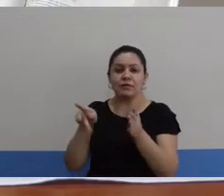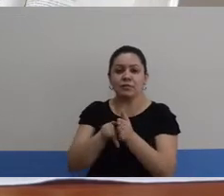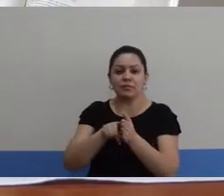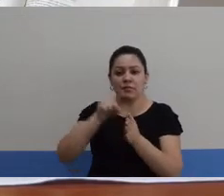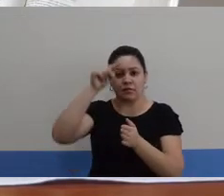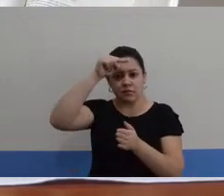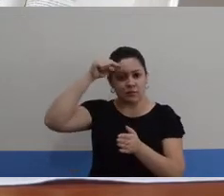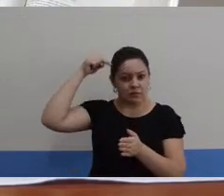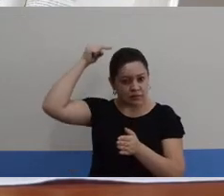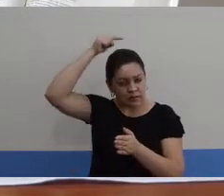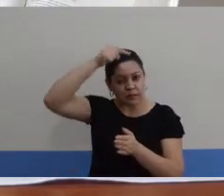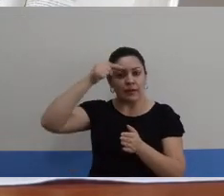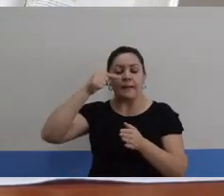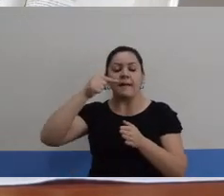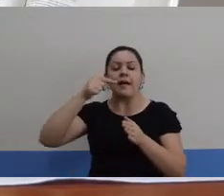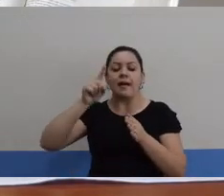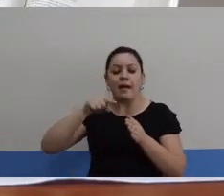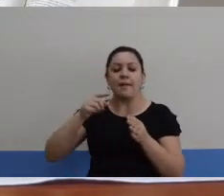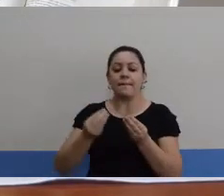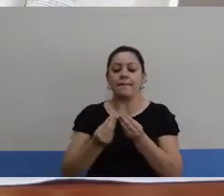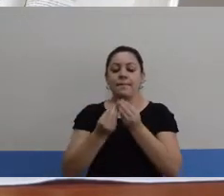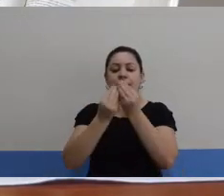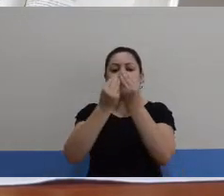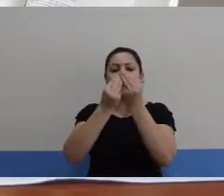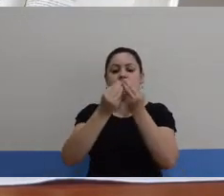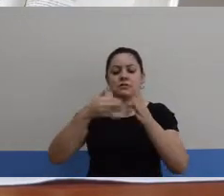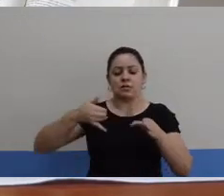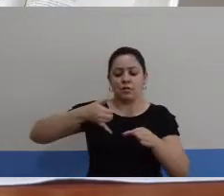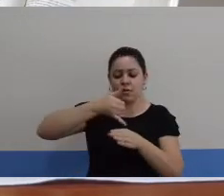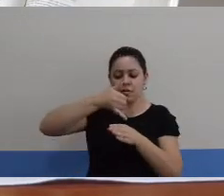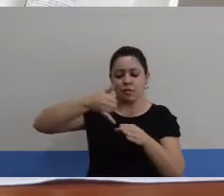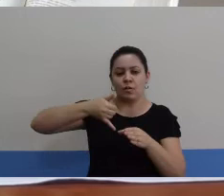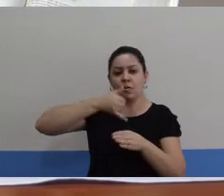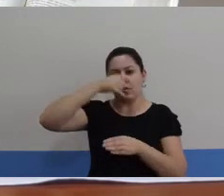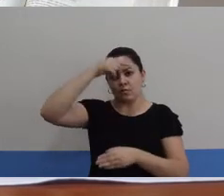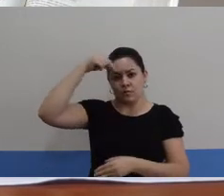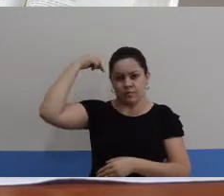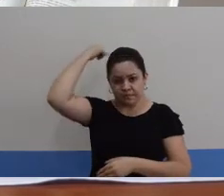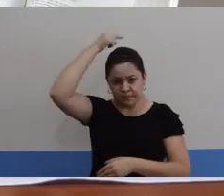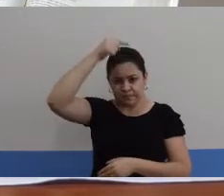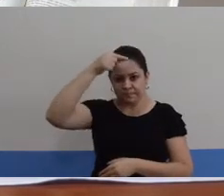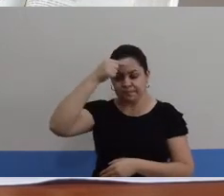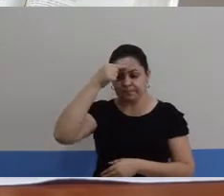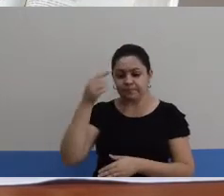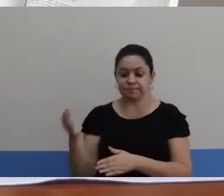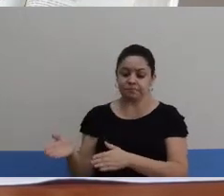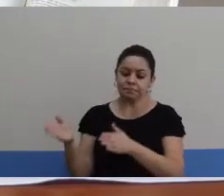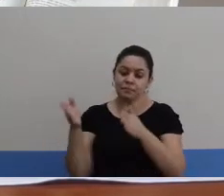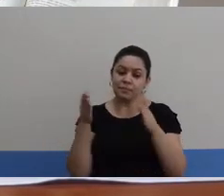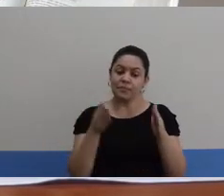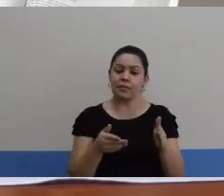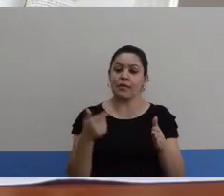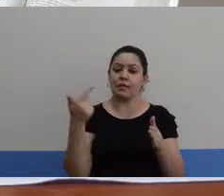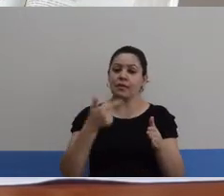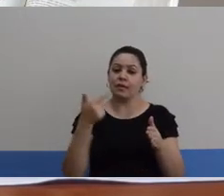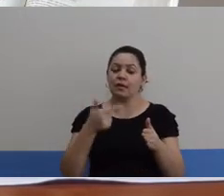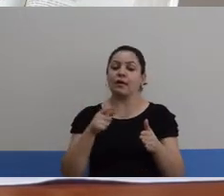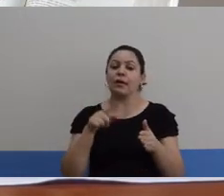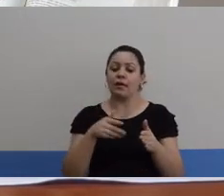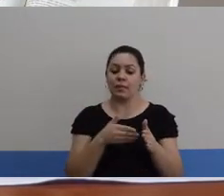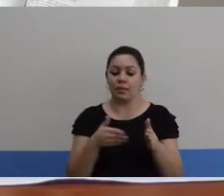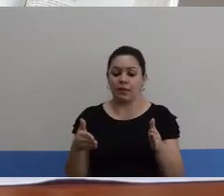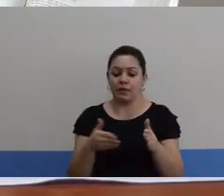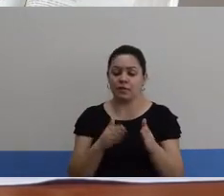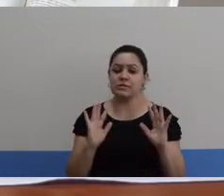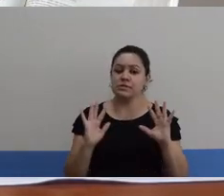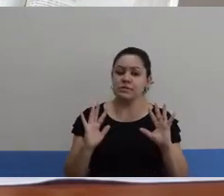Missa dos Santos Óleos. Depois nós temos a fase de celebração ou celebrativa, que será em